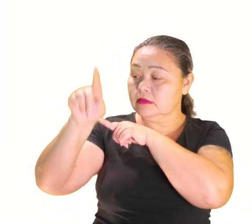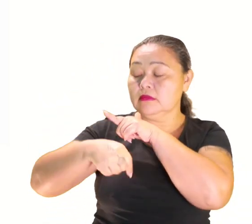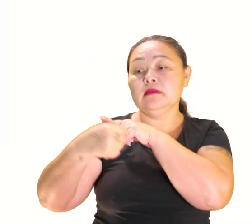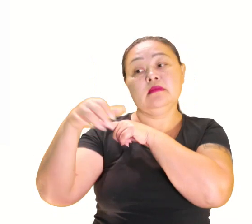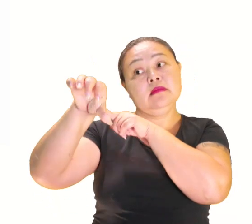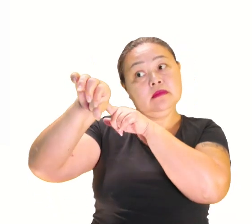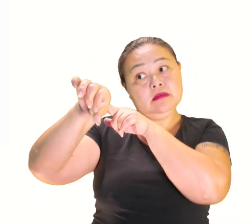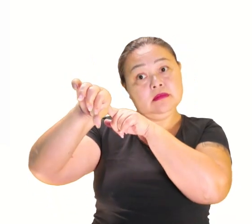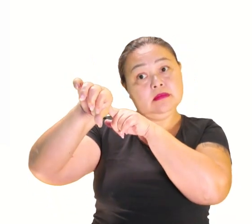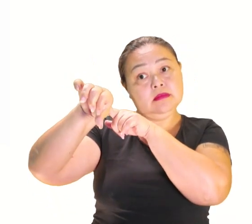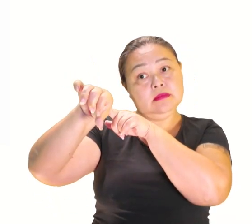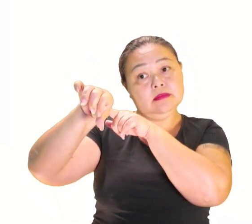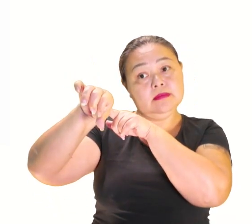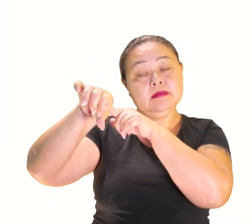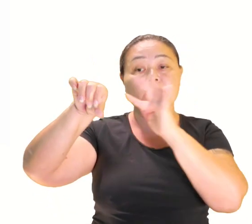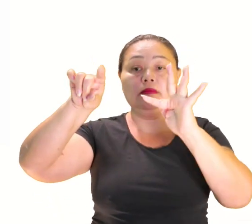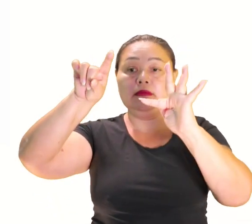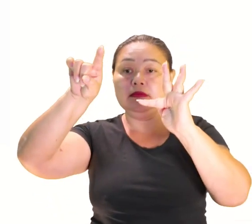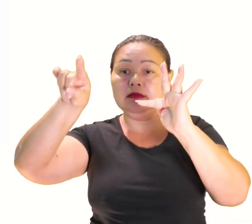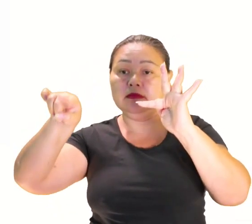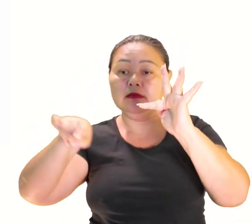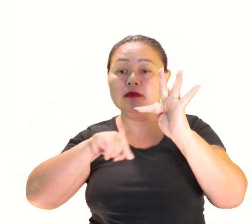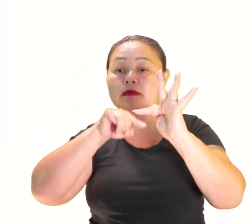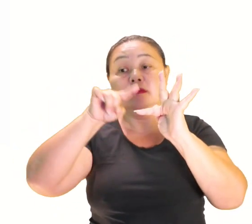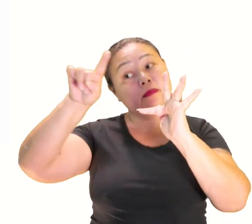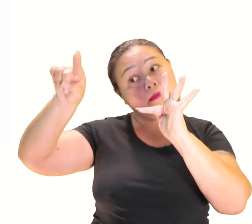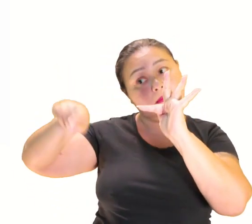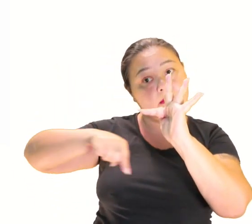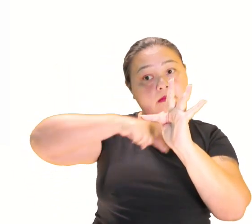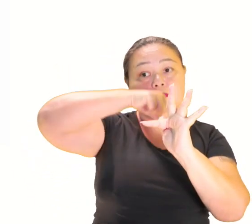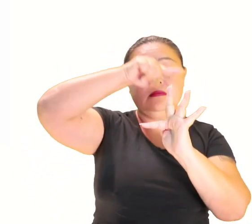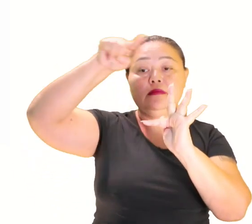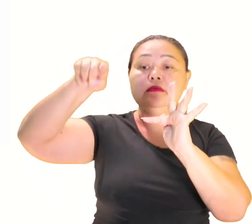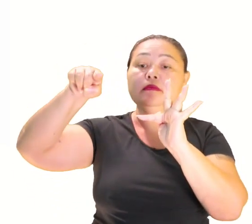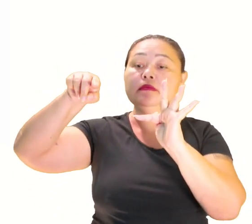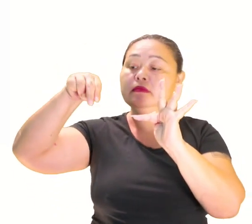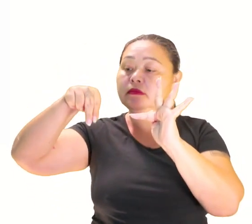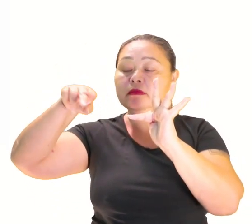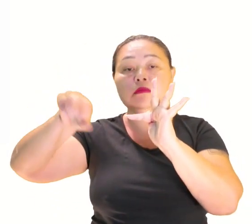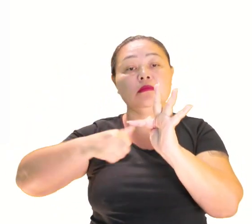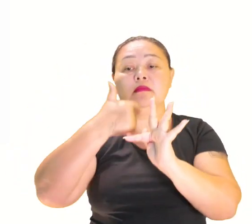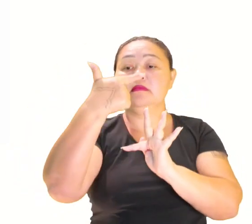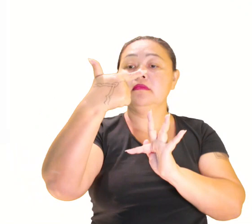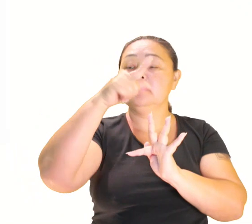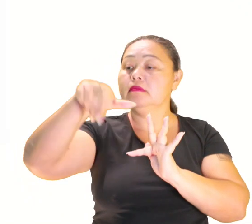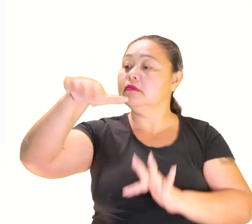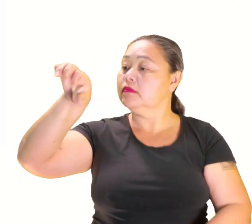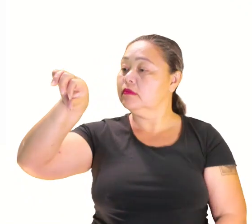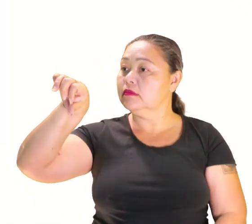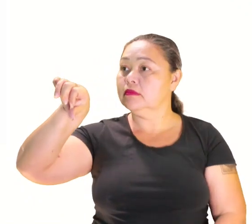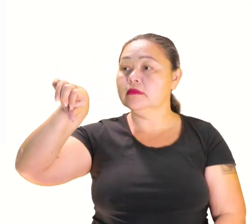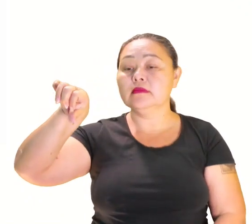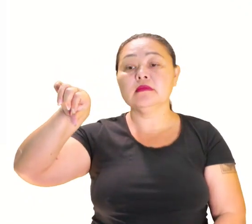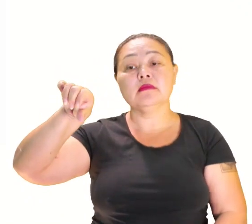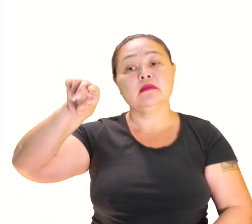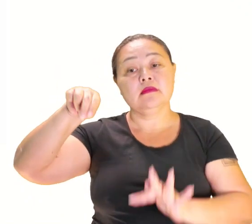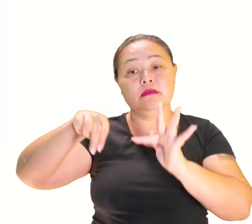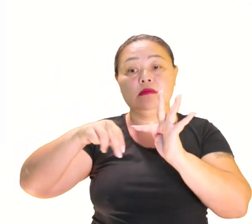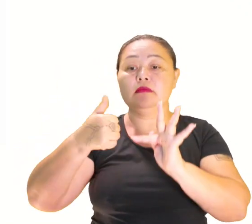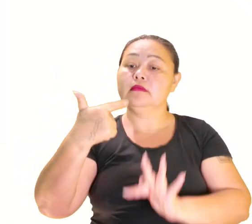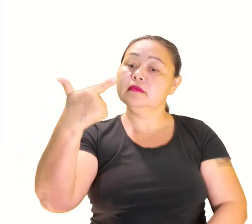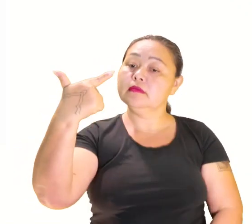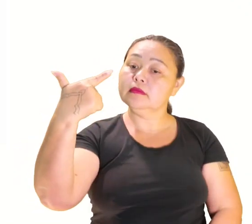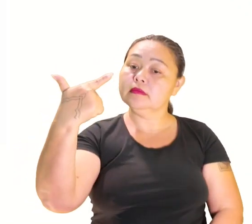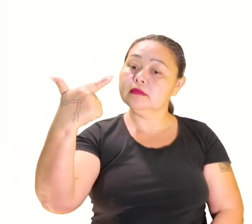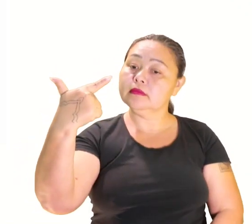igual a 9. Então, beleza. N... Bora fazer o giro? Vamos. Olha lá. N elevado a isso é igual a isso, né? Então, N